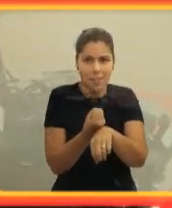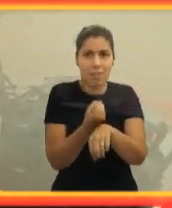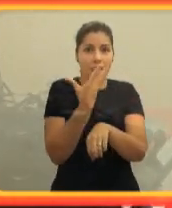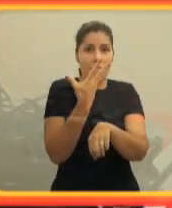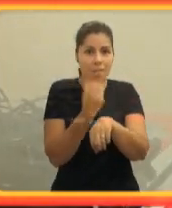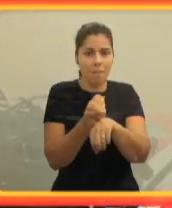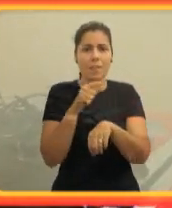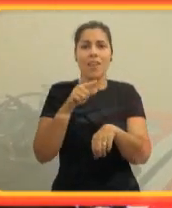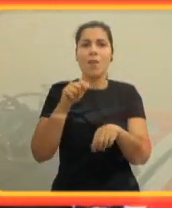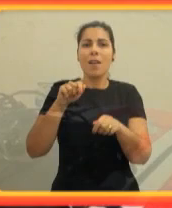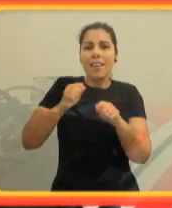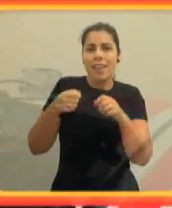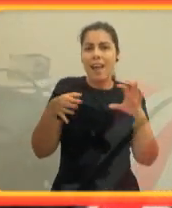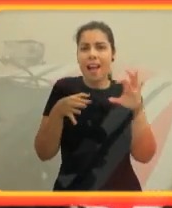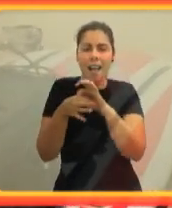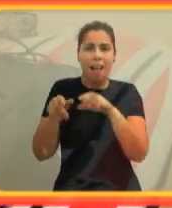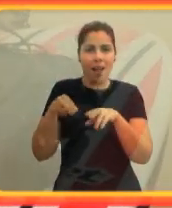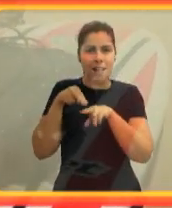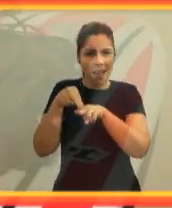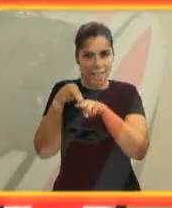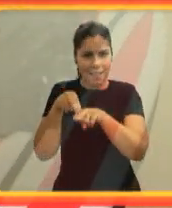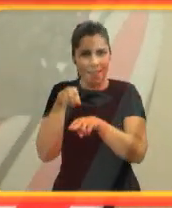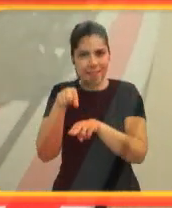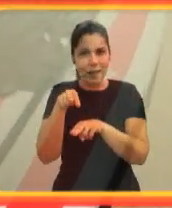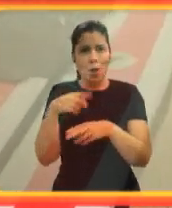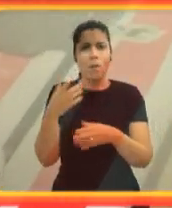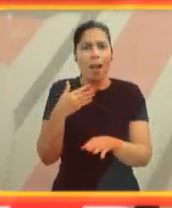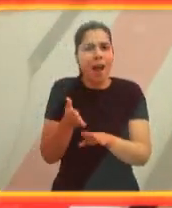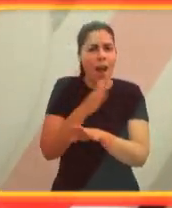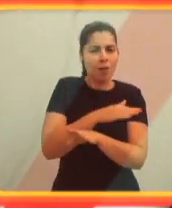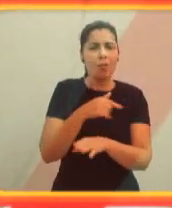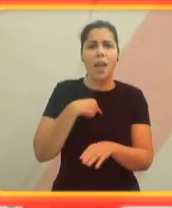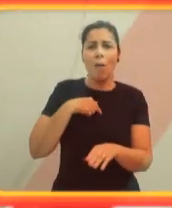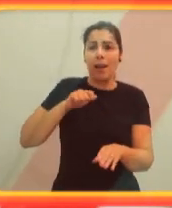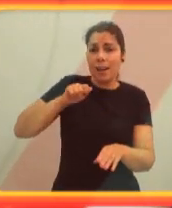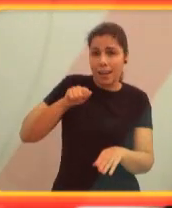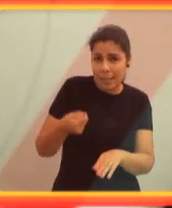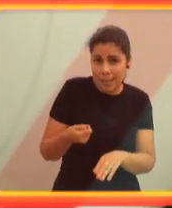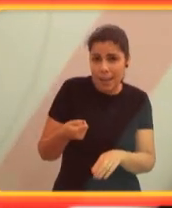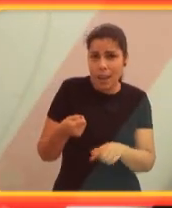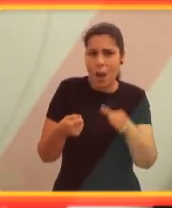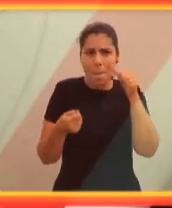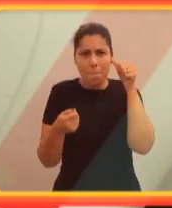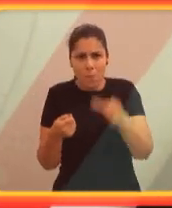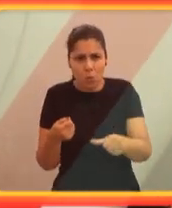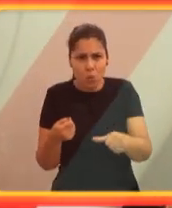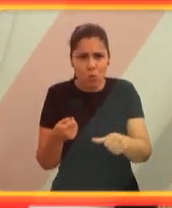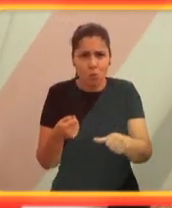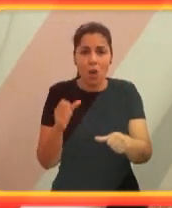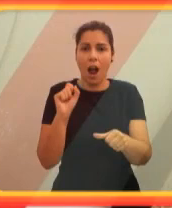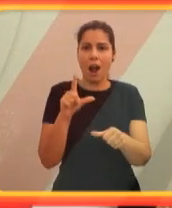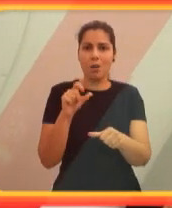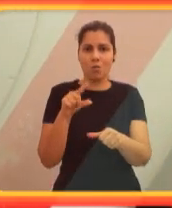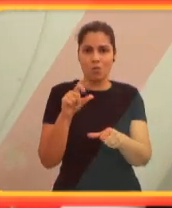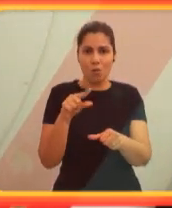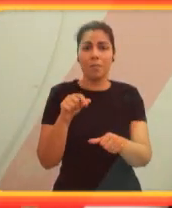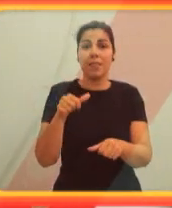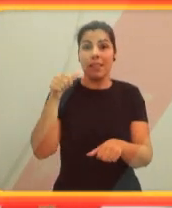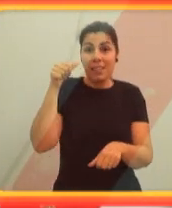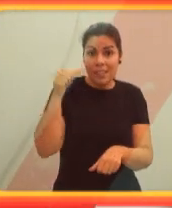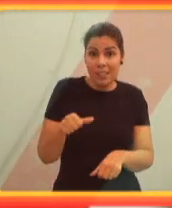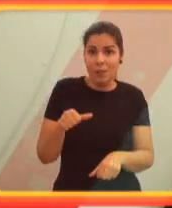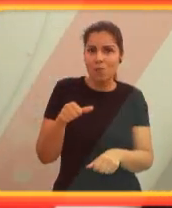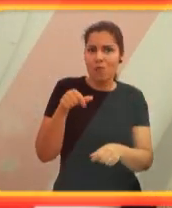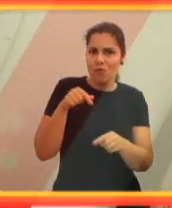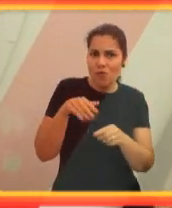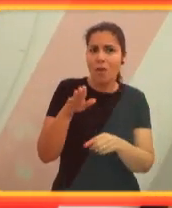Eu ponho o relógio. Isto é para ligar e desligar. Isto é ligado à prancha que está do outro lado. Interruptor no meio da prancha. Para ligar,